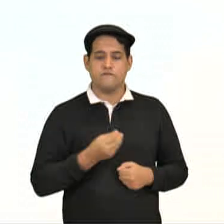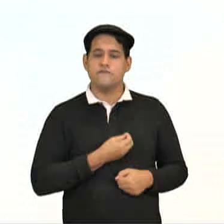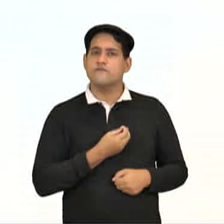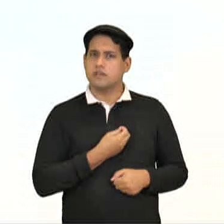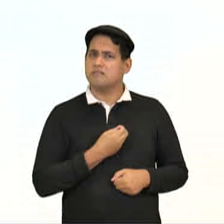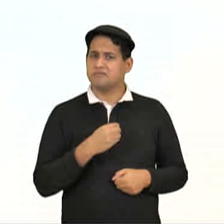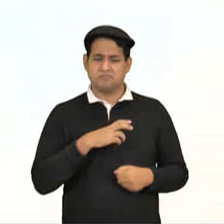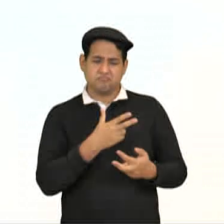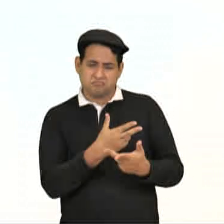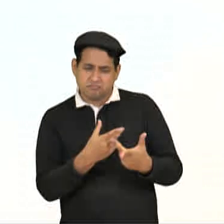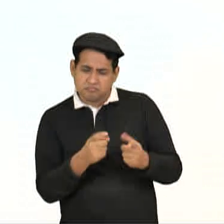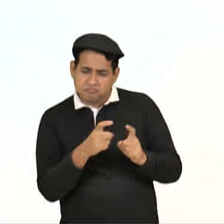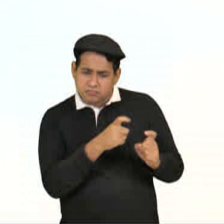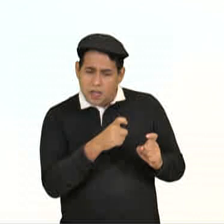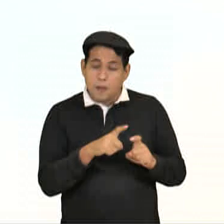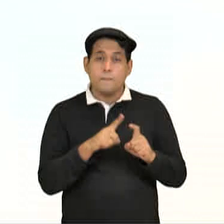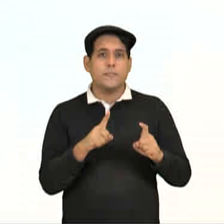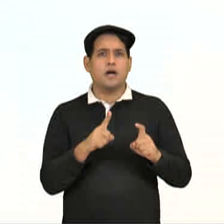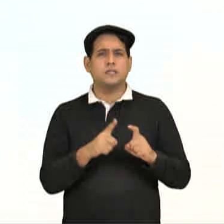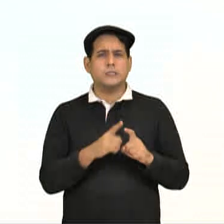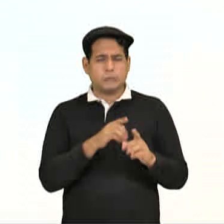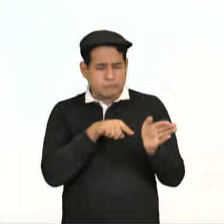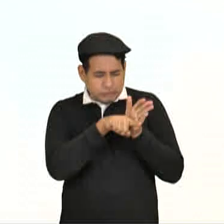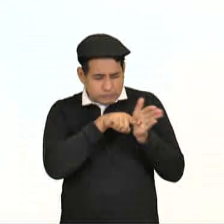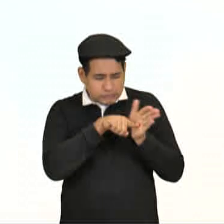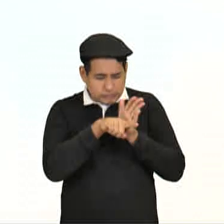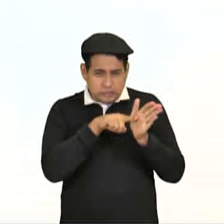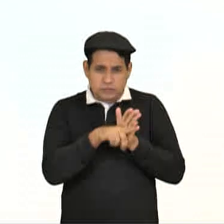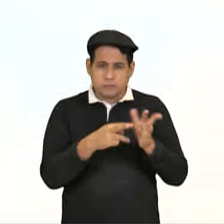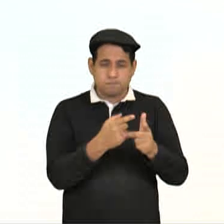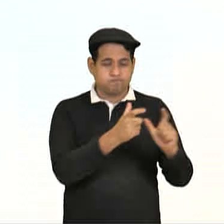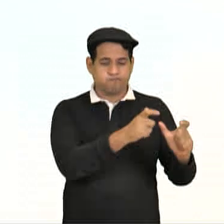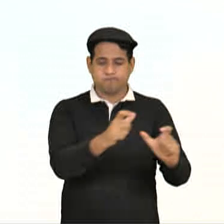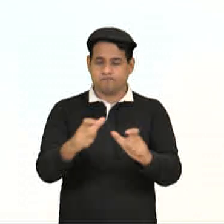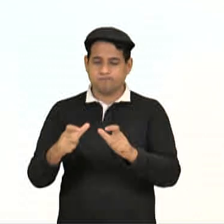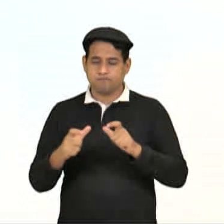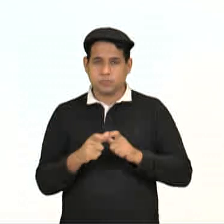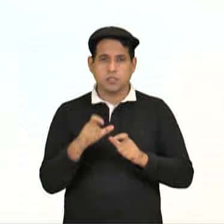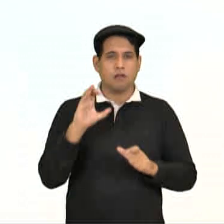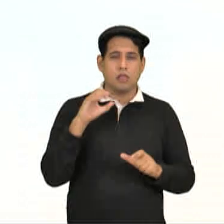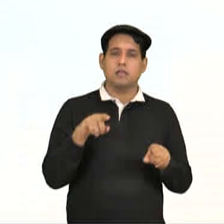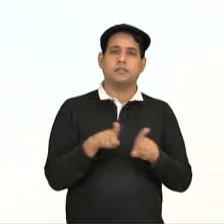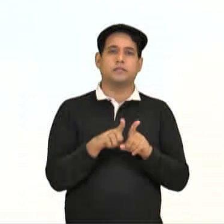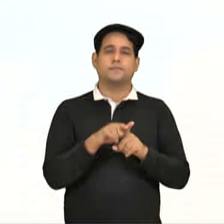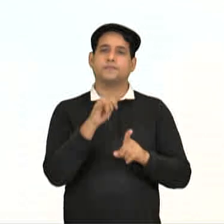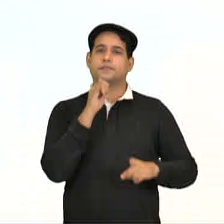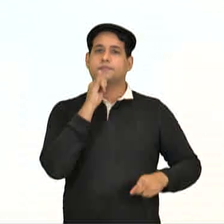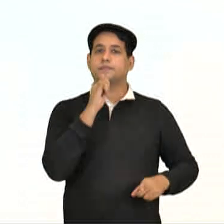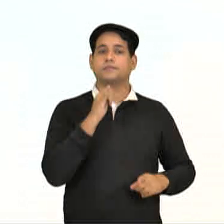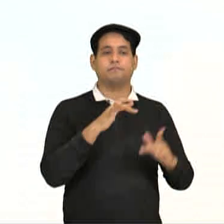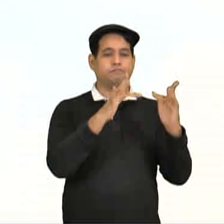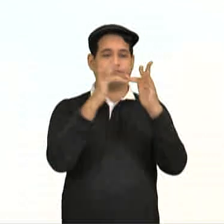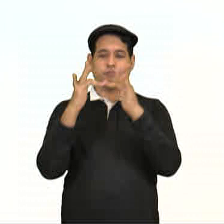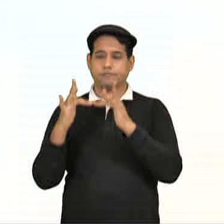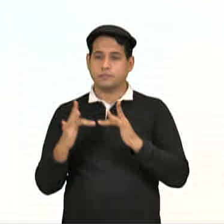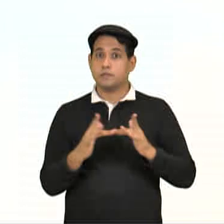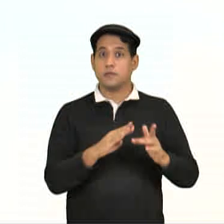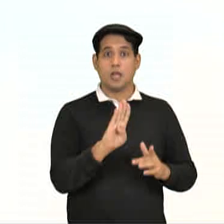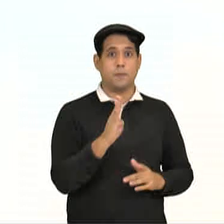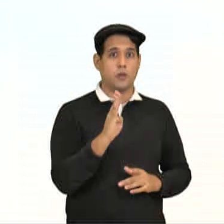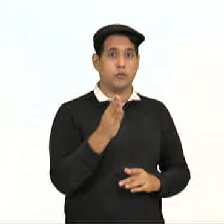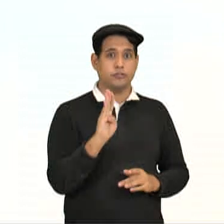natureza. Porém, foram os conhecimentos em diversas áreas científicas, em especial as relacionadas à